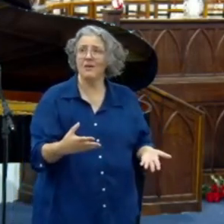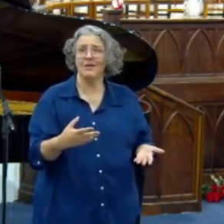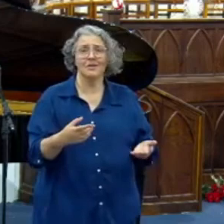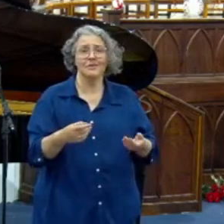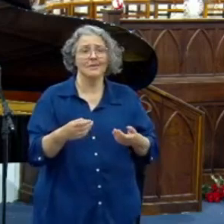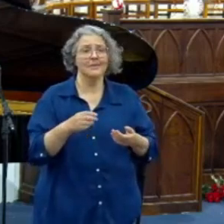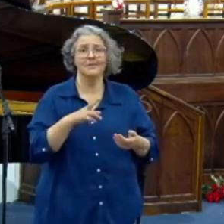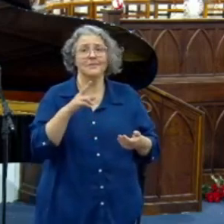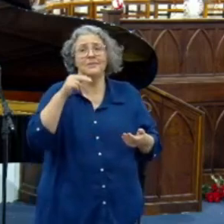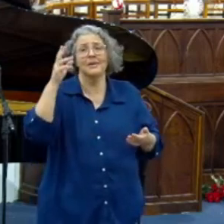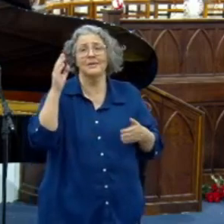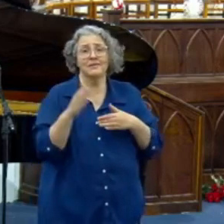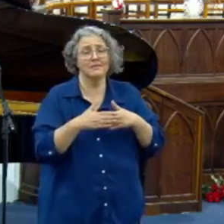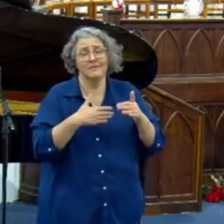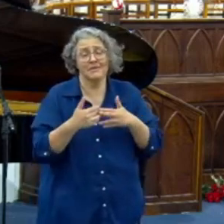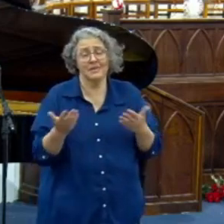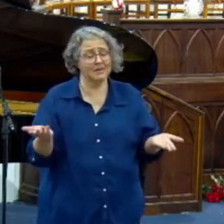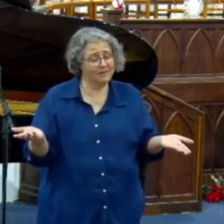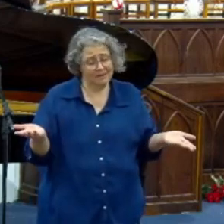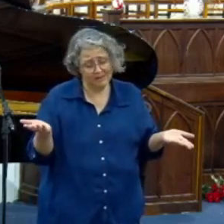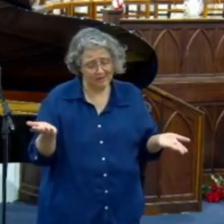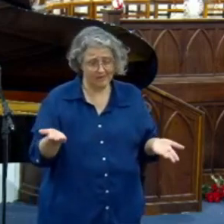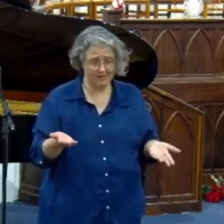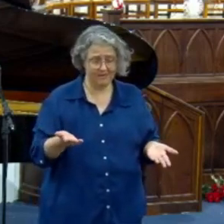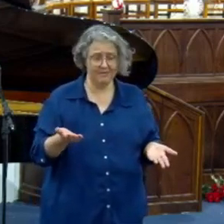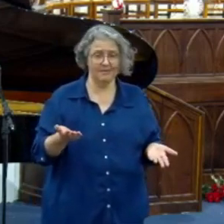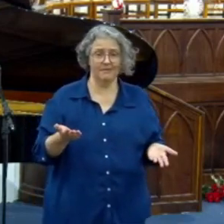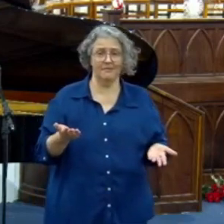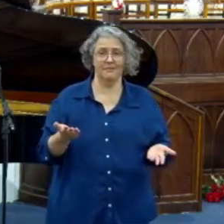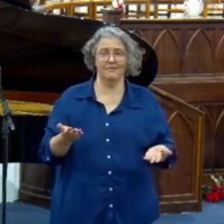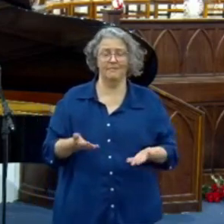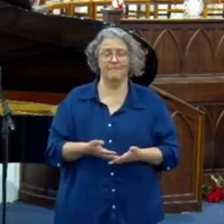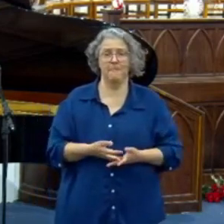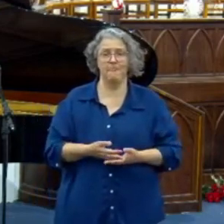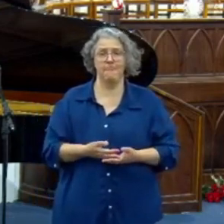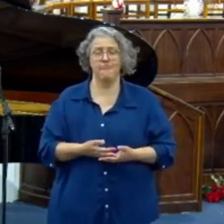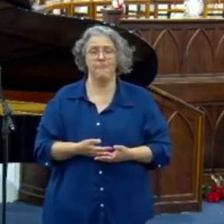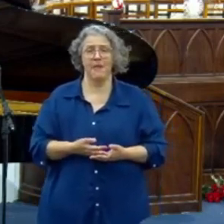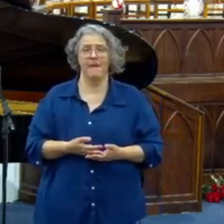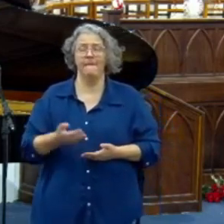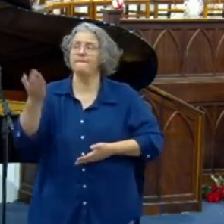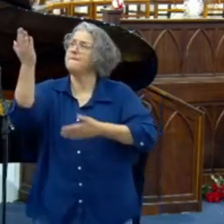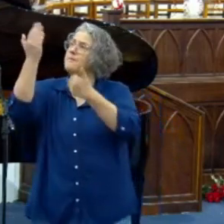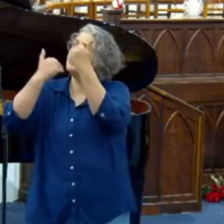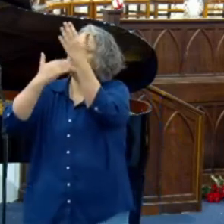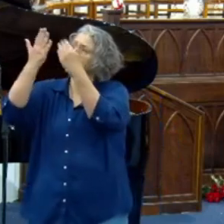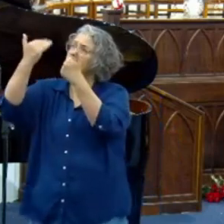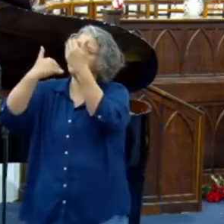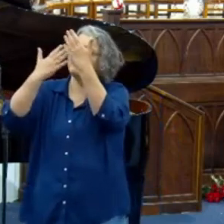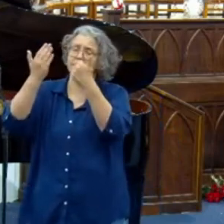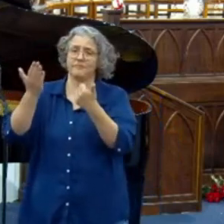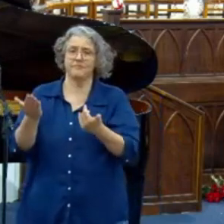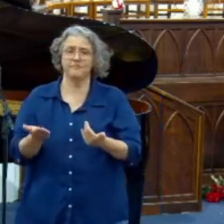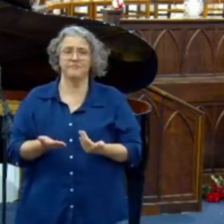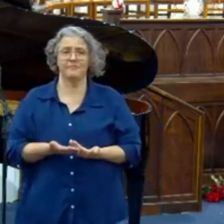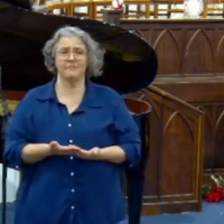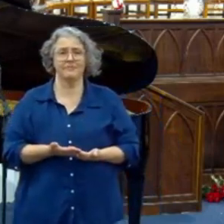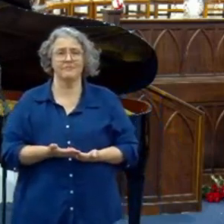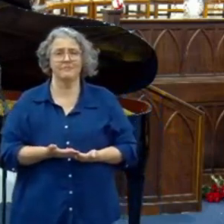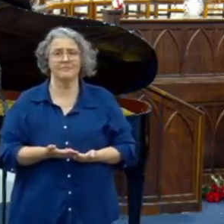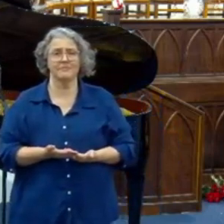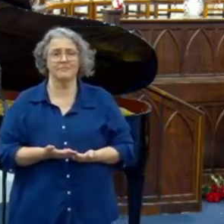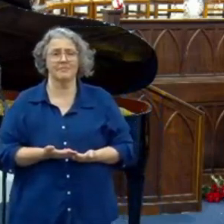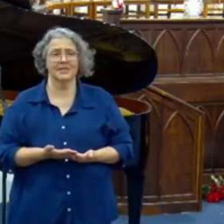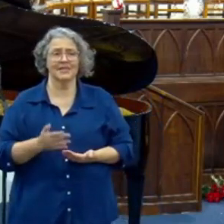De vez em quando a gente precisa reavaliar nosso relacionamento com Deus, irmãos. O jovenzinho precisava. Será